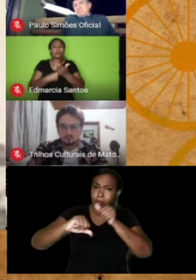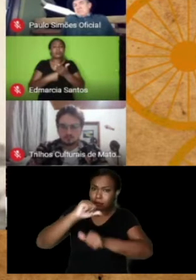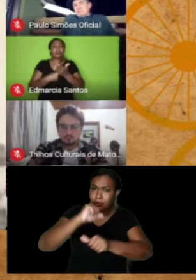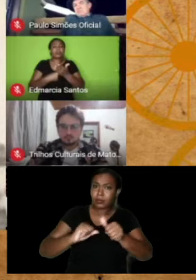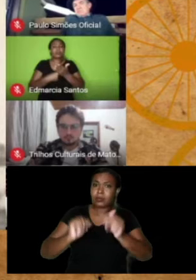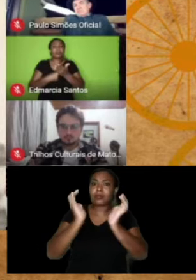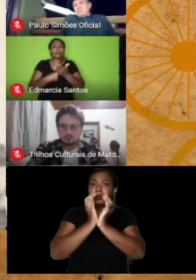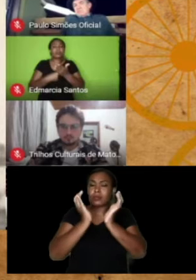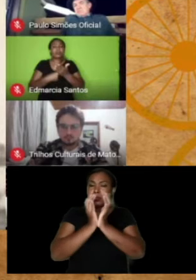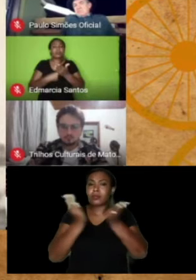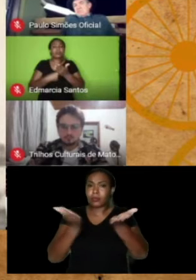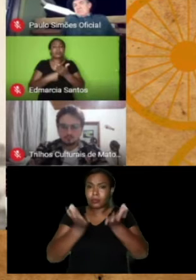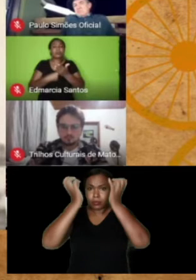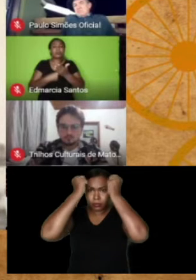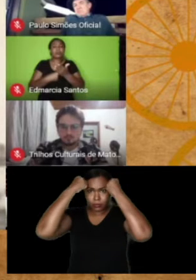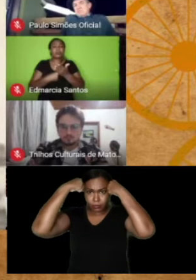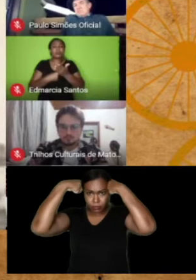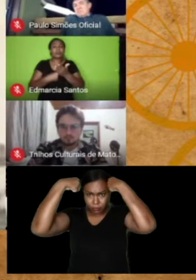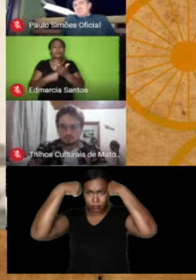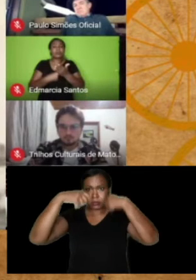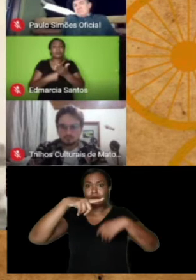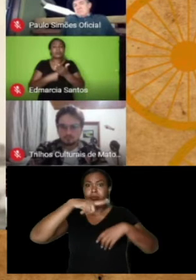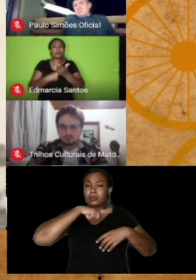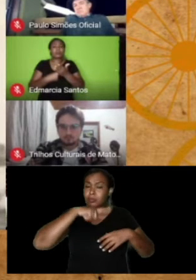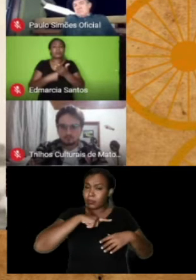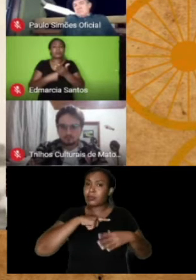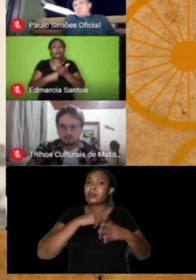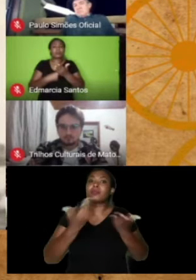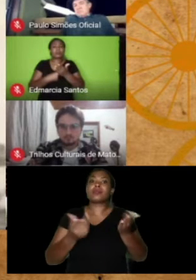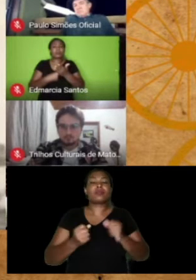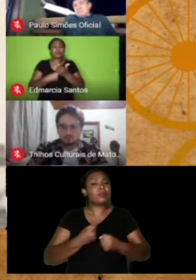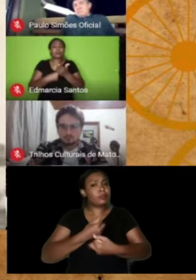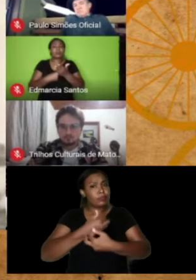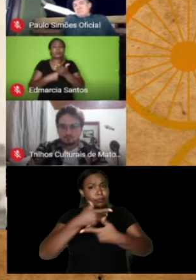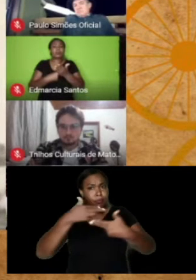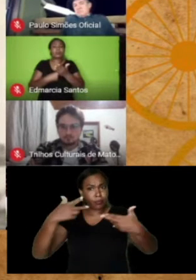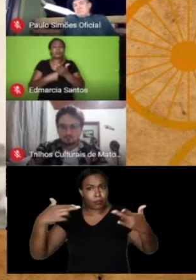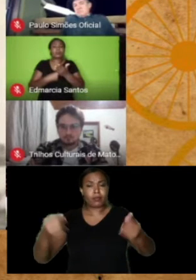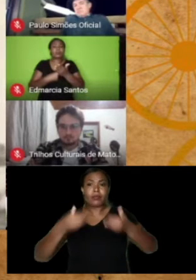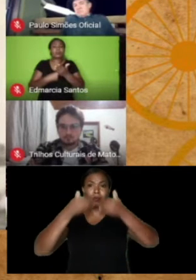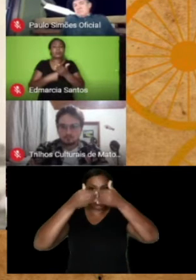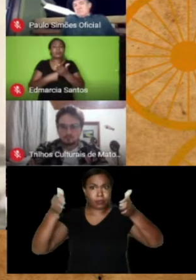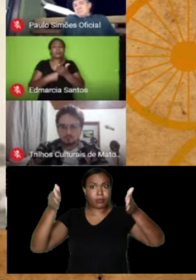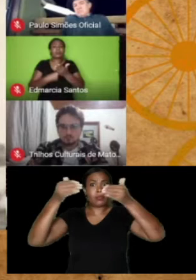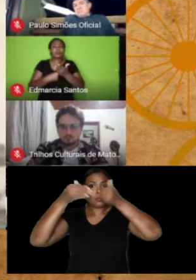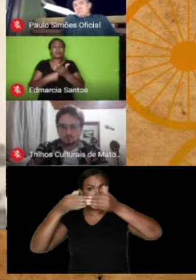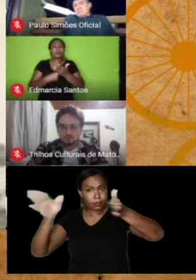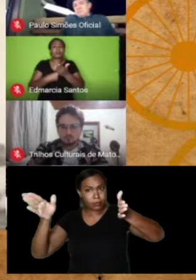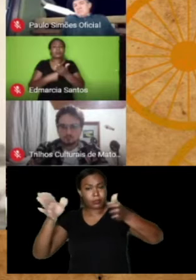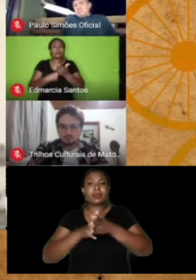do Ângelo Guerreiro aqui, tivemos muitos frutos, né? Ele restaurou